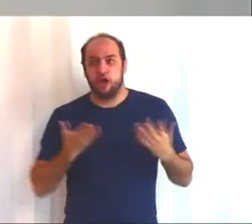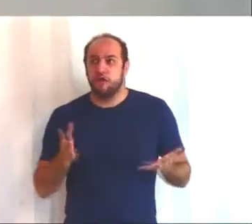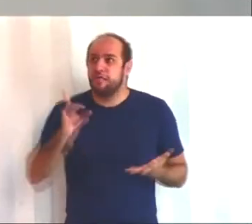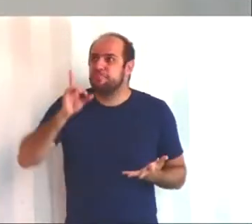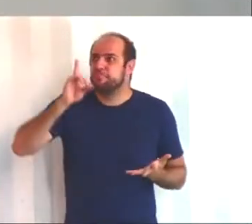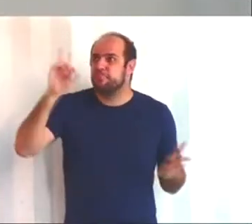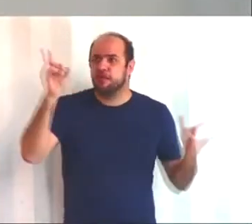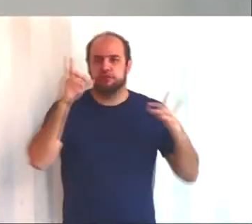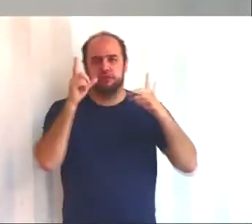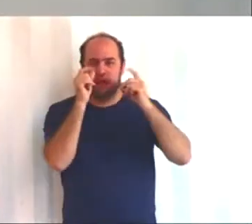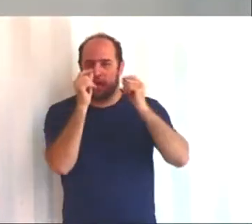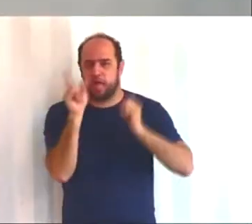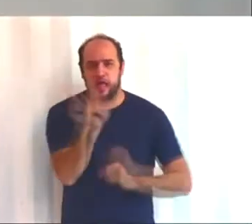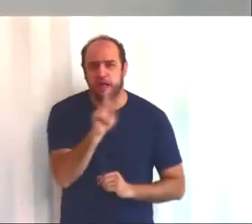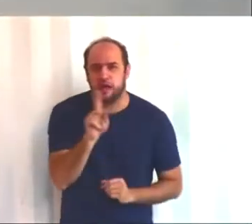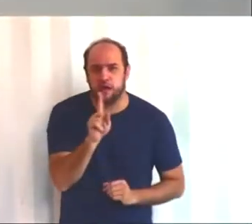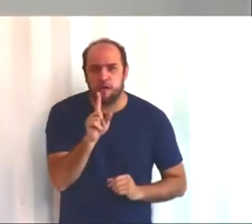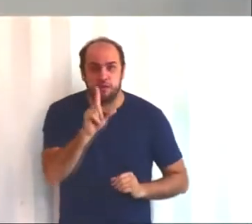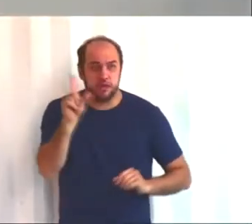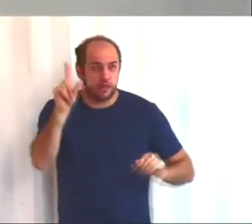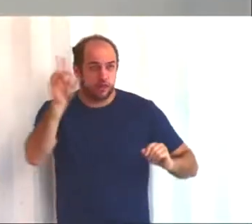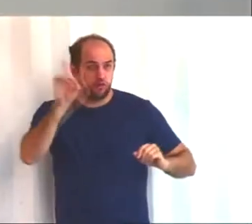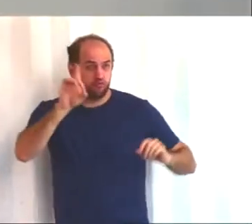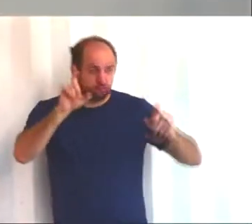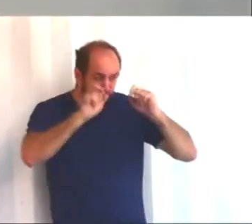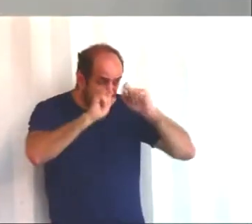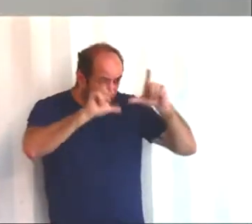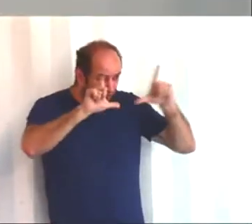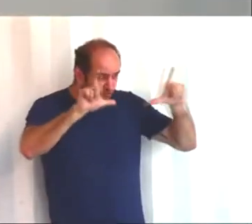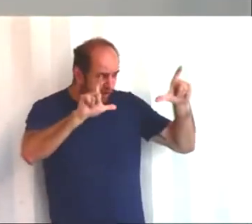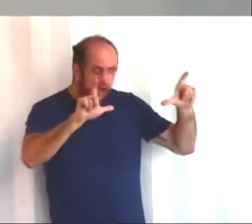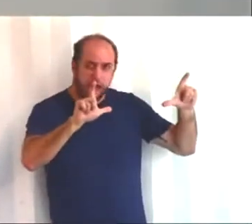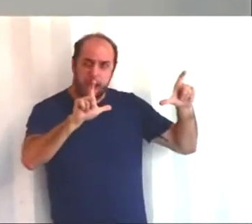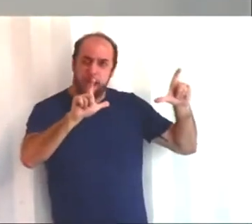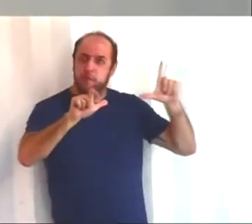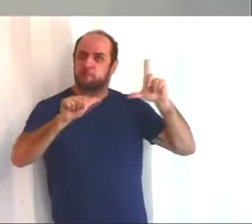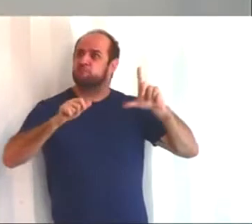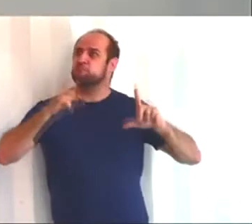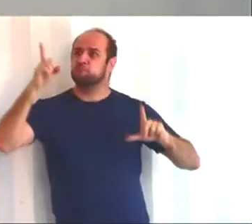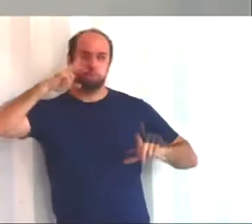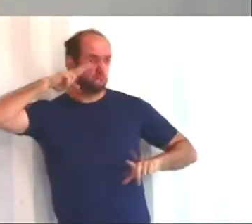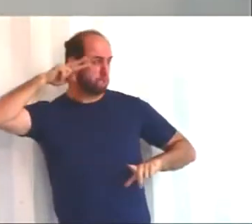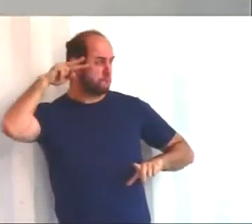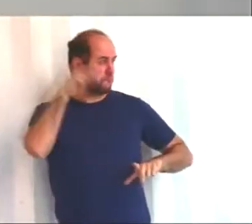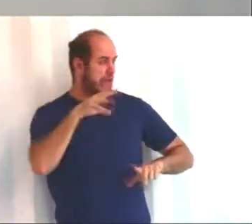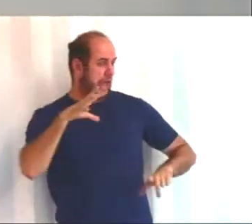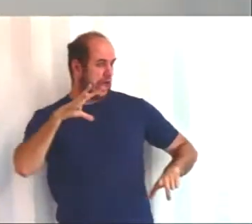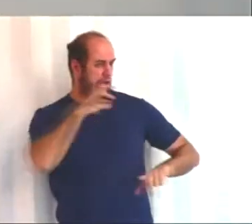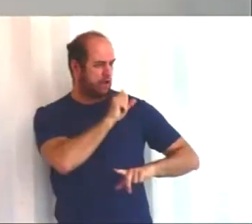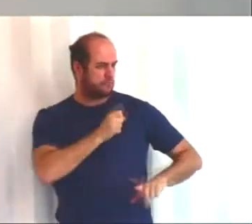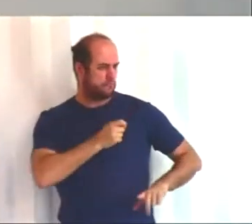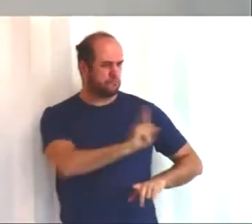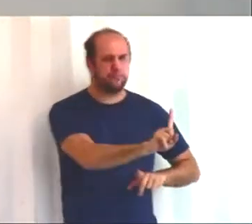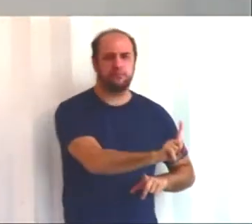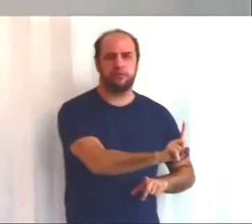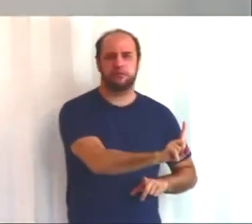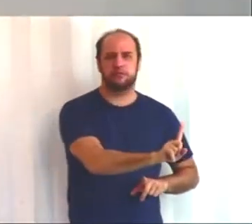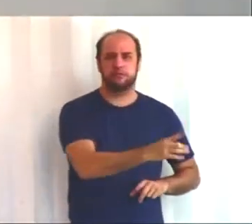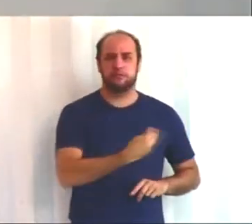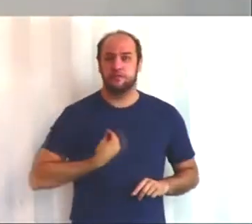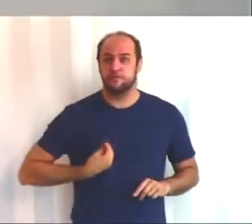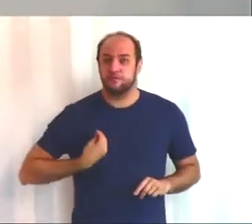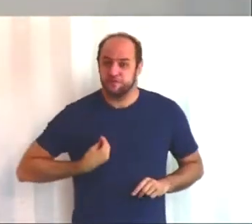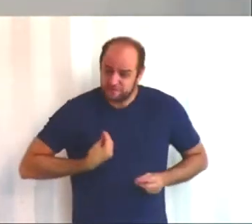não dormita o guarda de Israel. Ele está atento e é o primeiro que se adianta em relação à